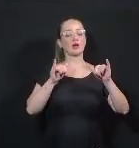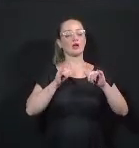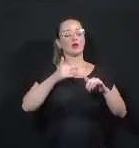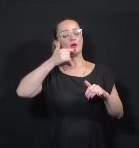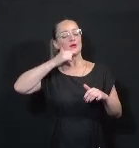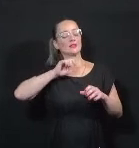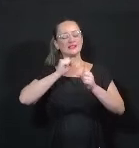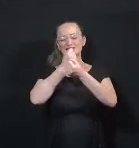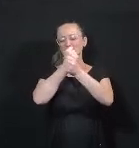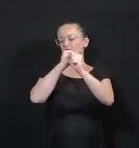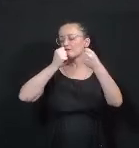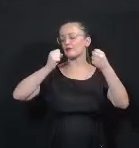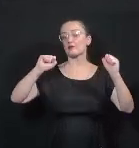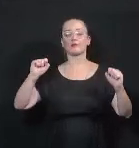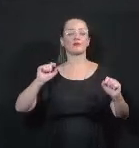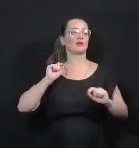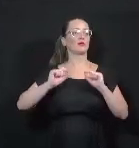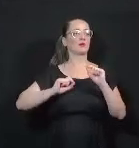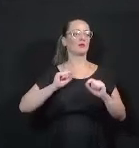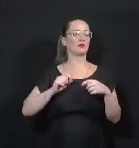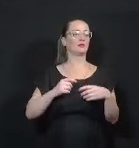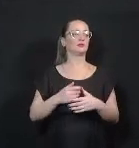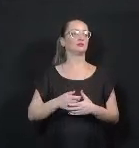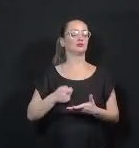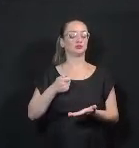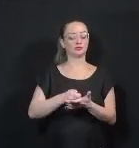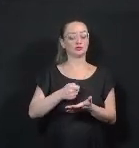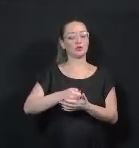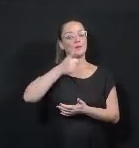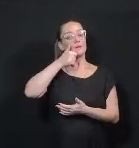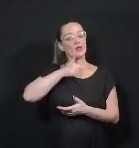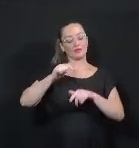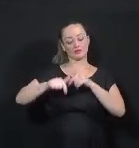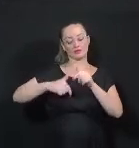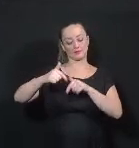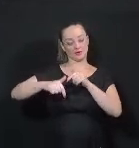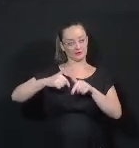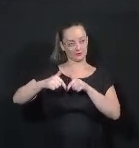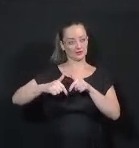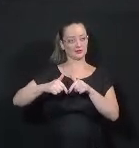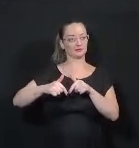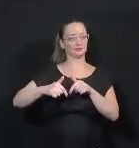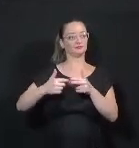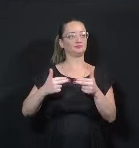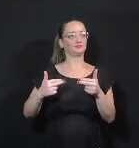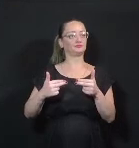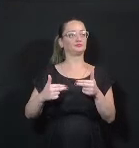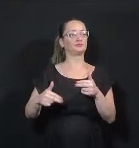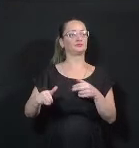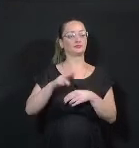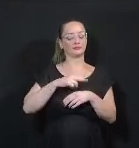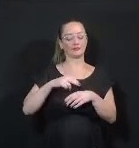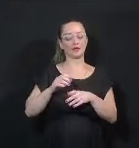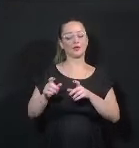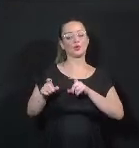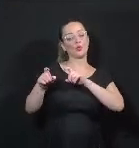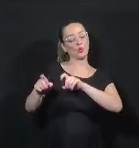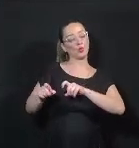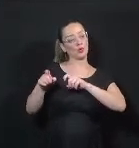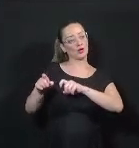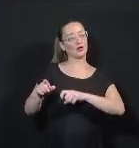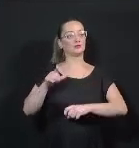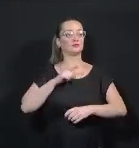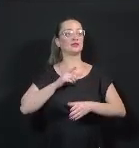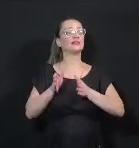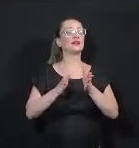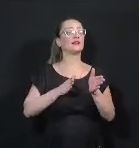conquista foi garantir às mulheres trabalhadoras da floresta e do campo que elas tivessem